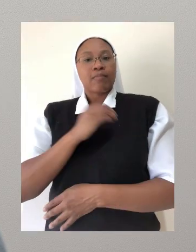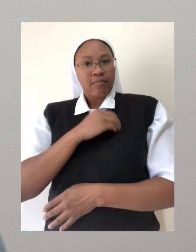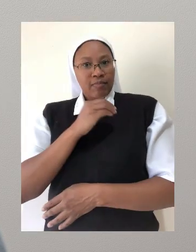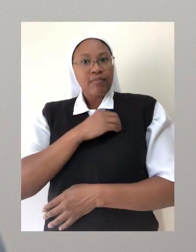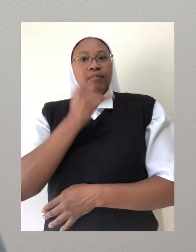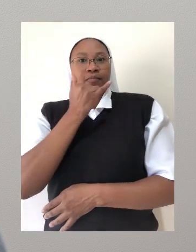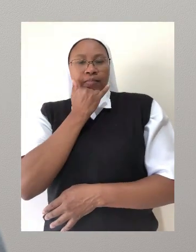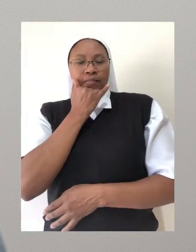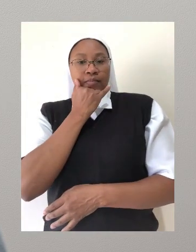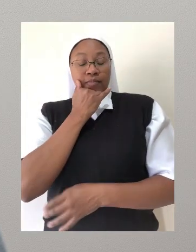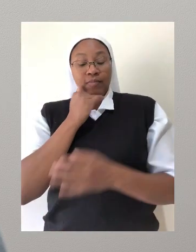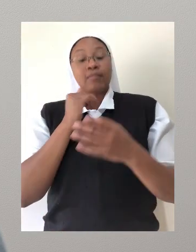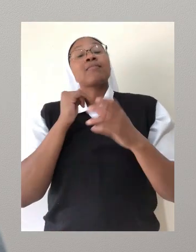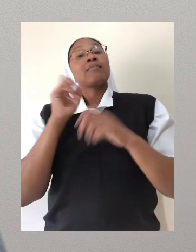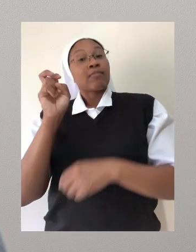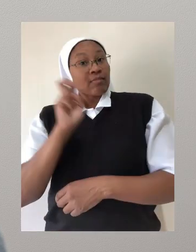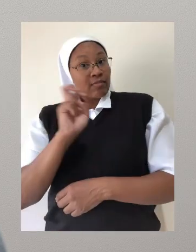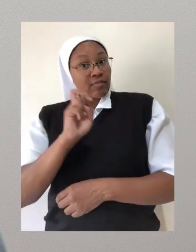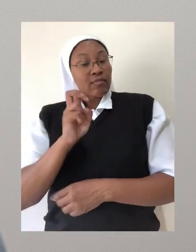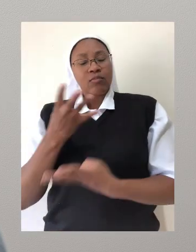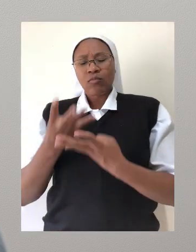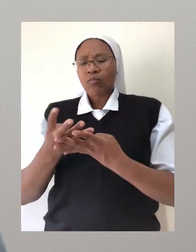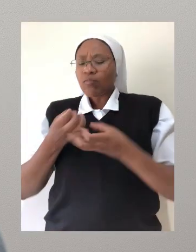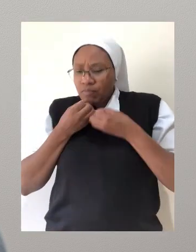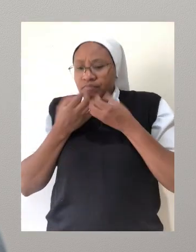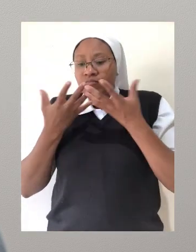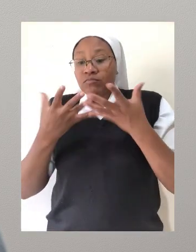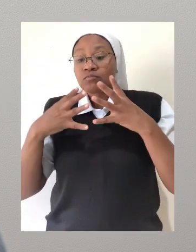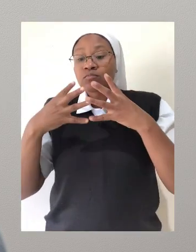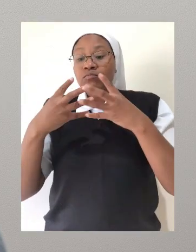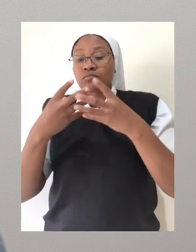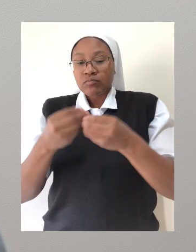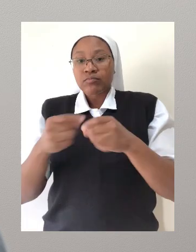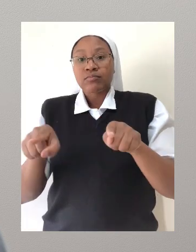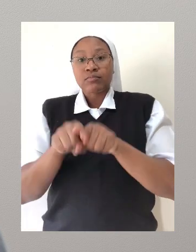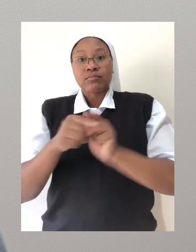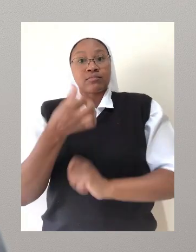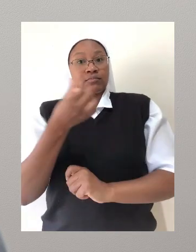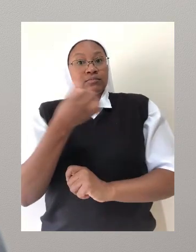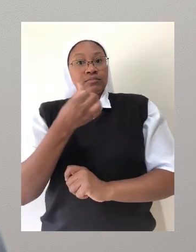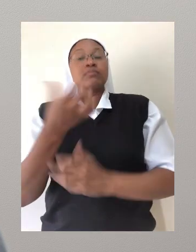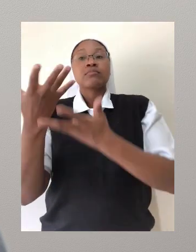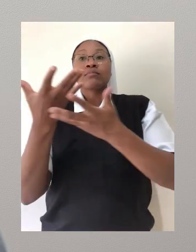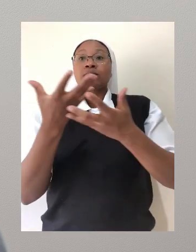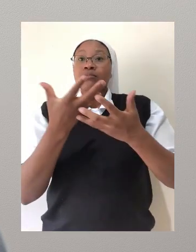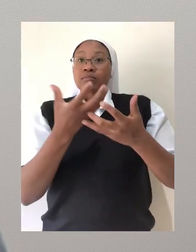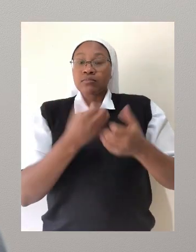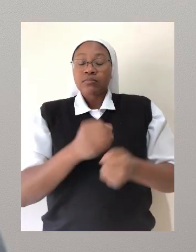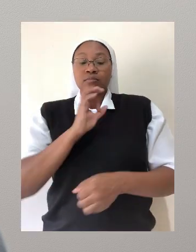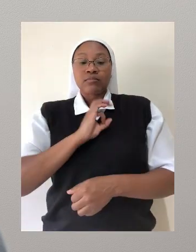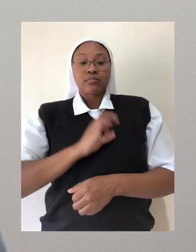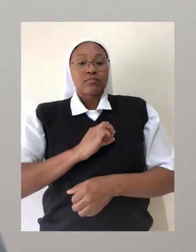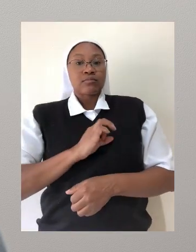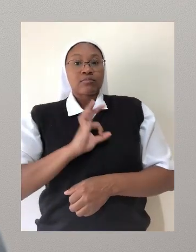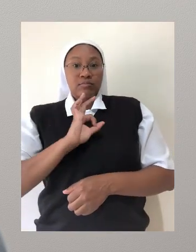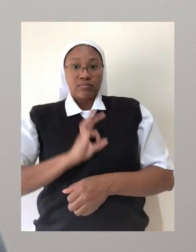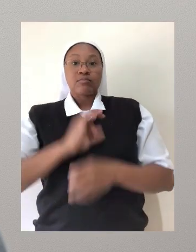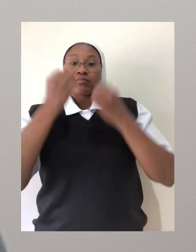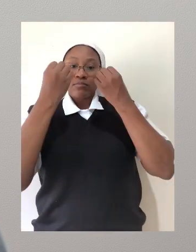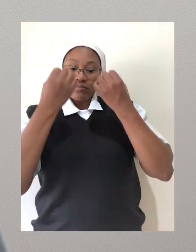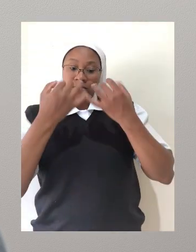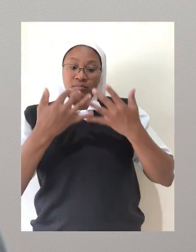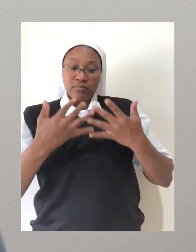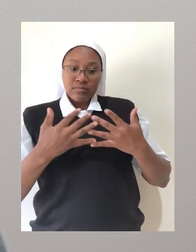E quinto, confessar tudo ao padre. E sexto, ouvir tudo o que o padre te falar, realizando